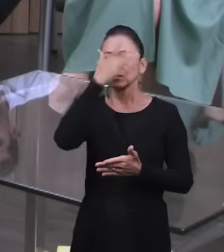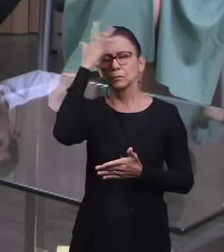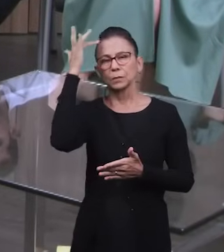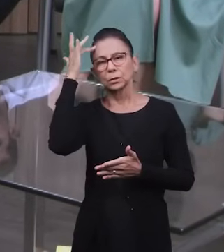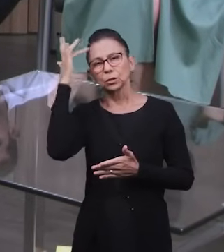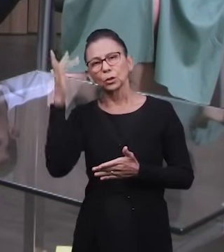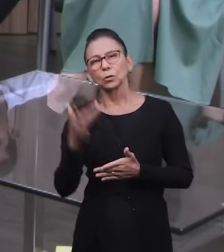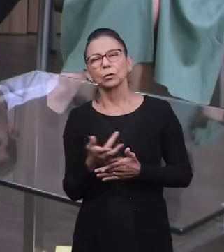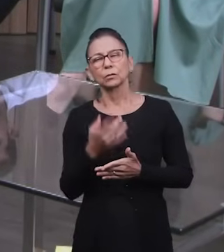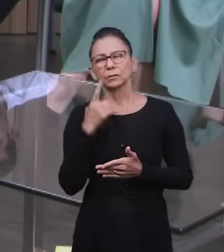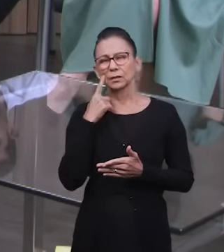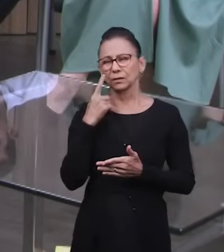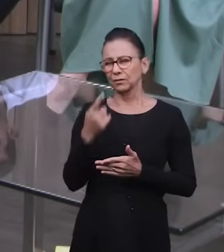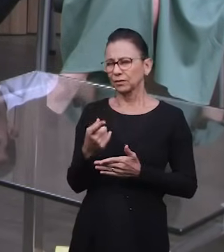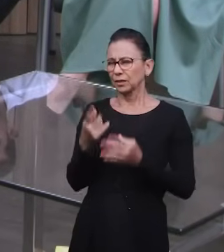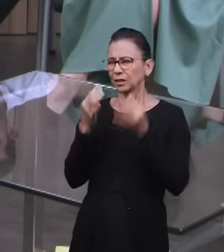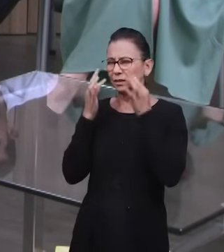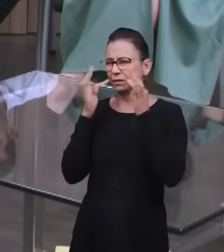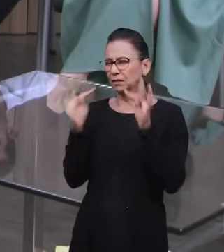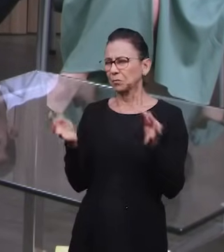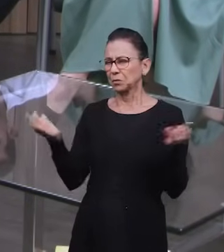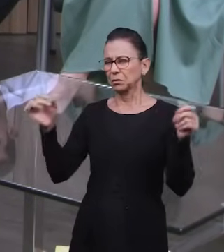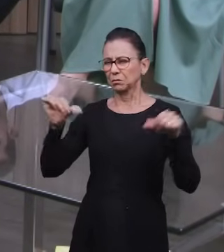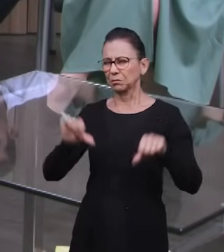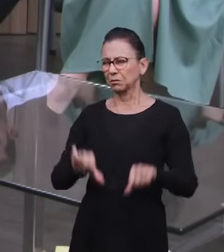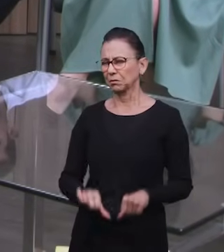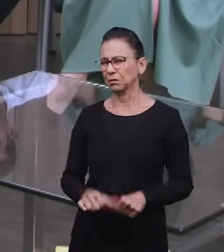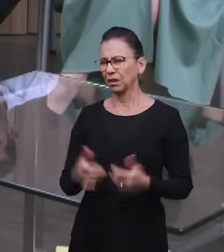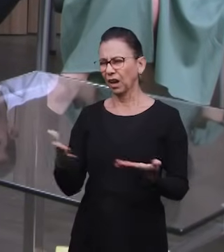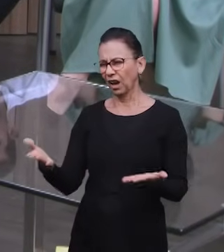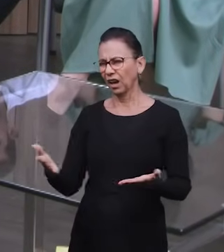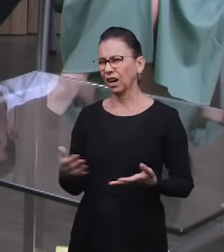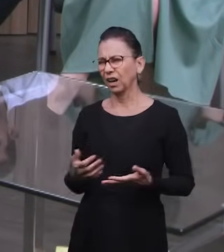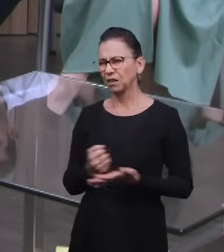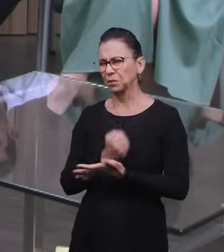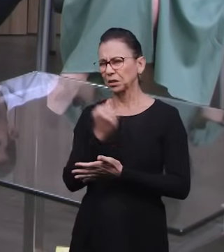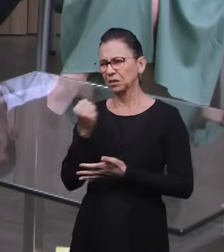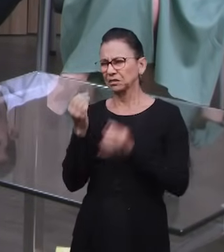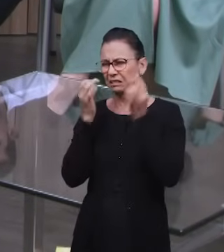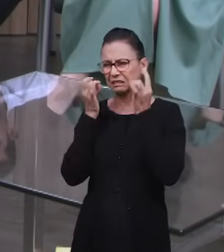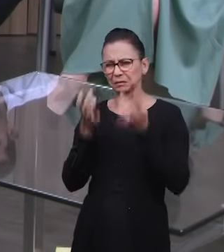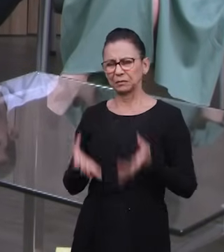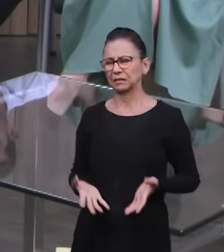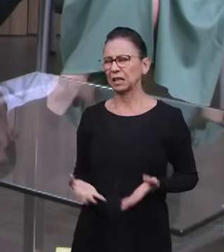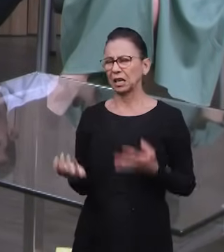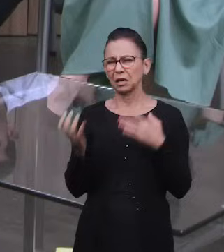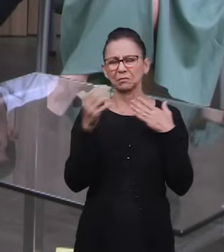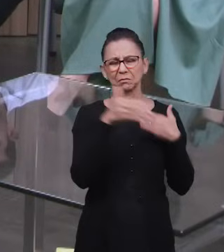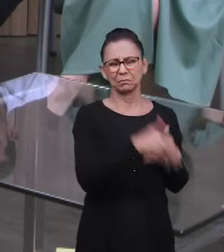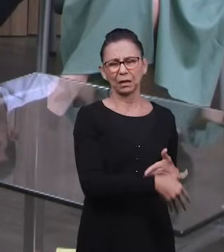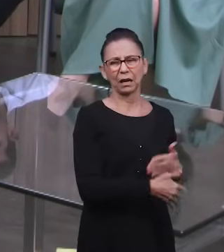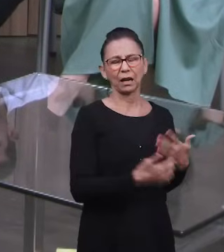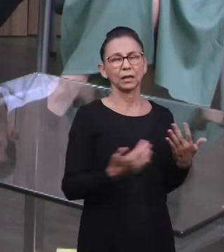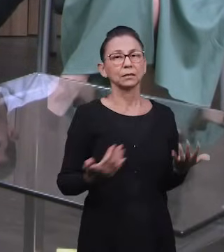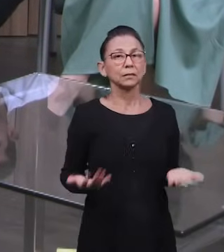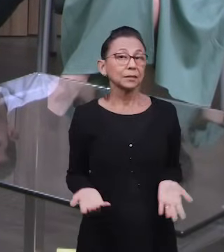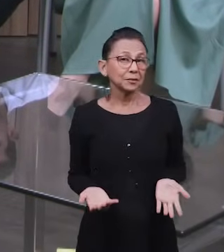uma decepção, uma coisa assim, ou interna no coração. Mas a pergunta que eu quero te fazer é o